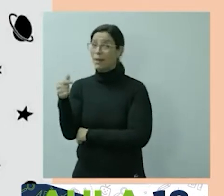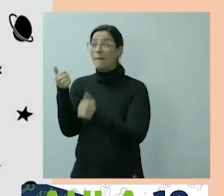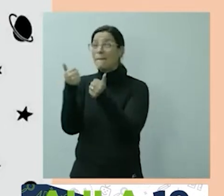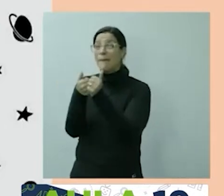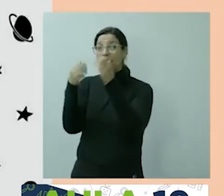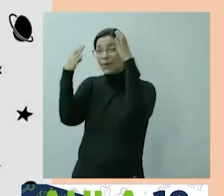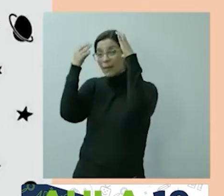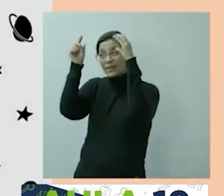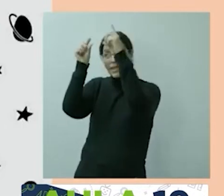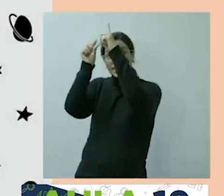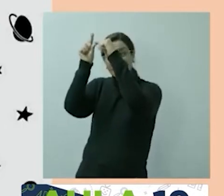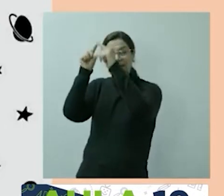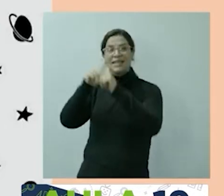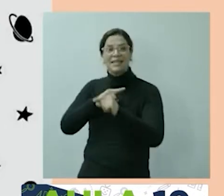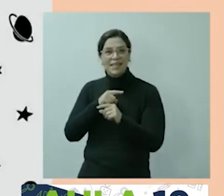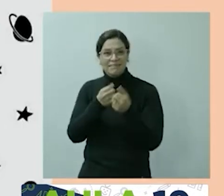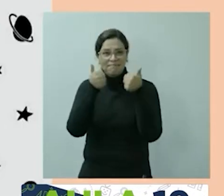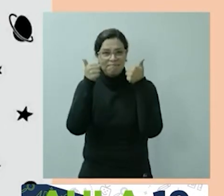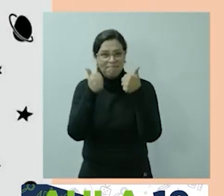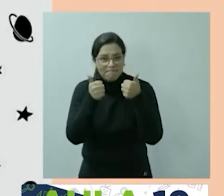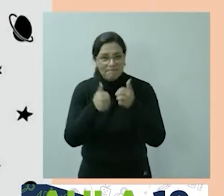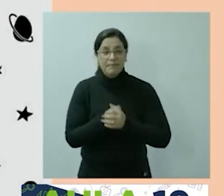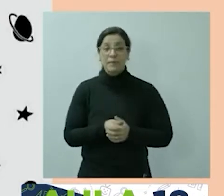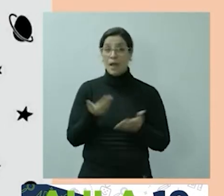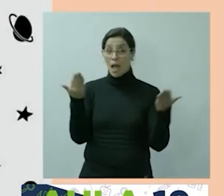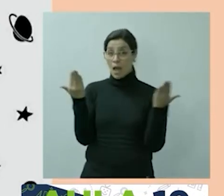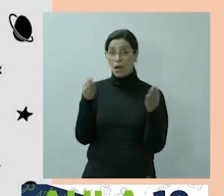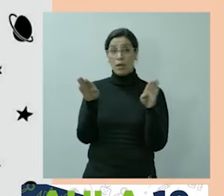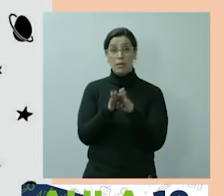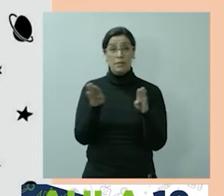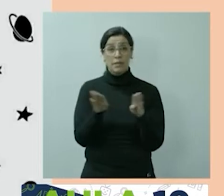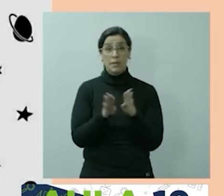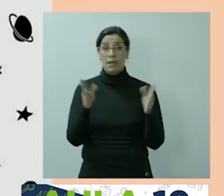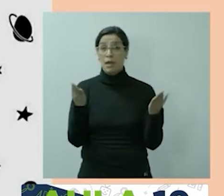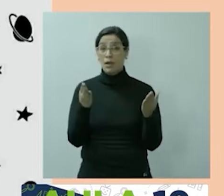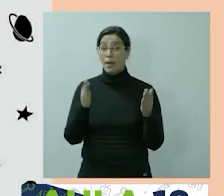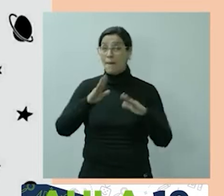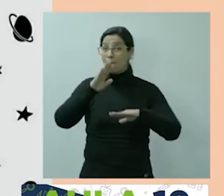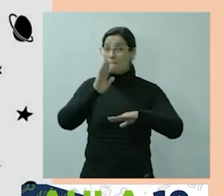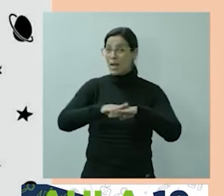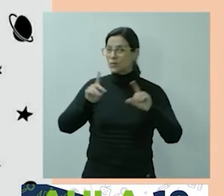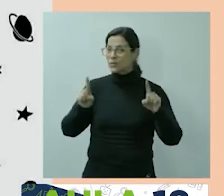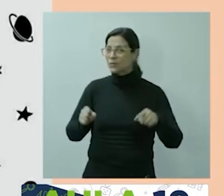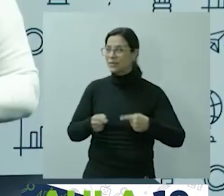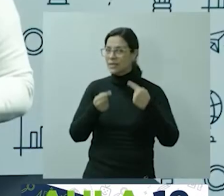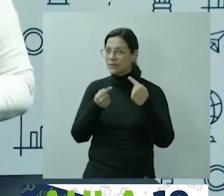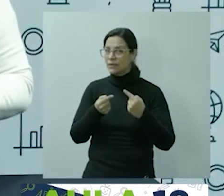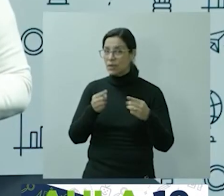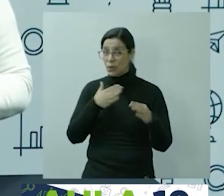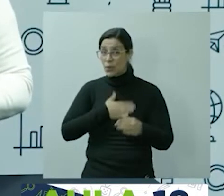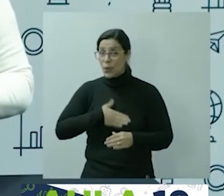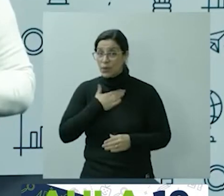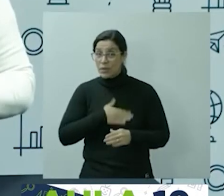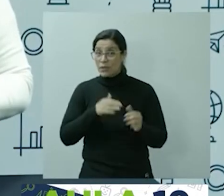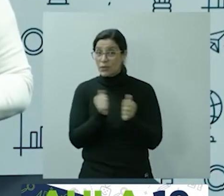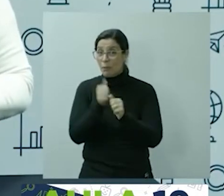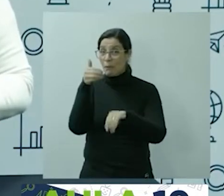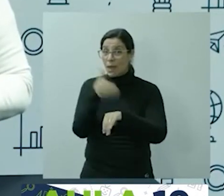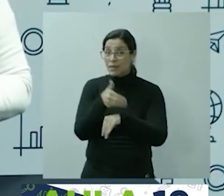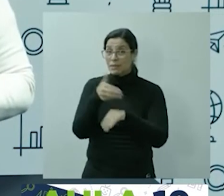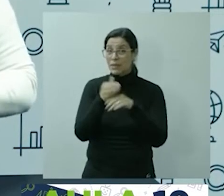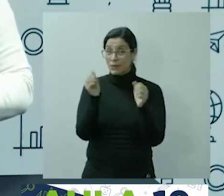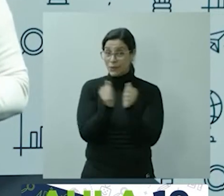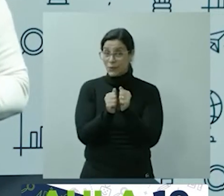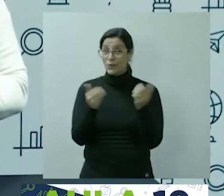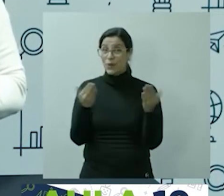do Pequeno Príncipe. Muito bem. Vamos para mais um desafio. Vocês estão gostando, participando